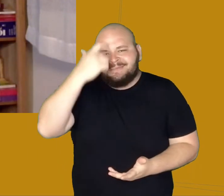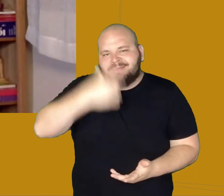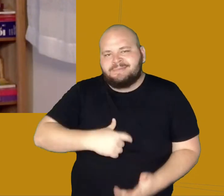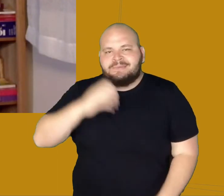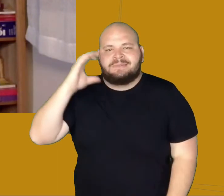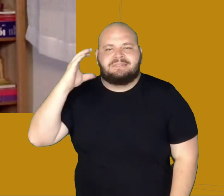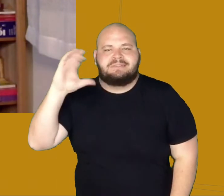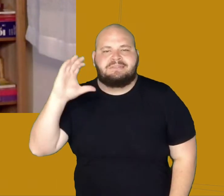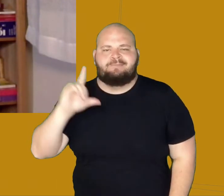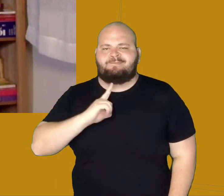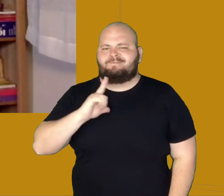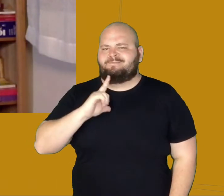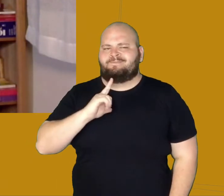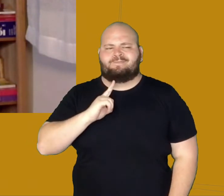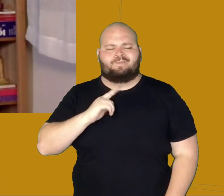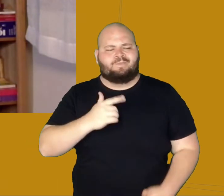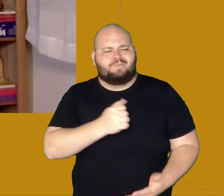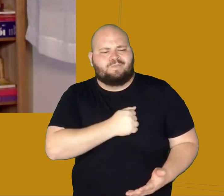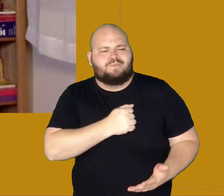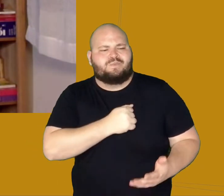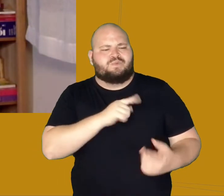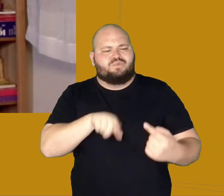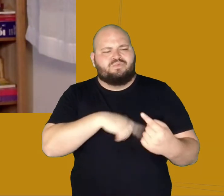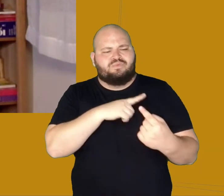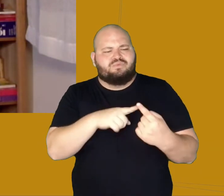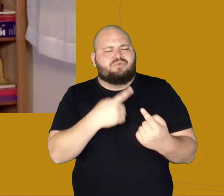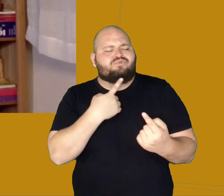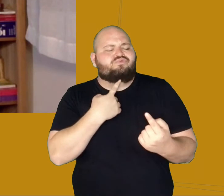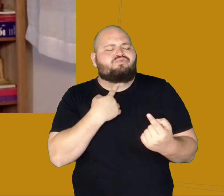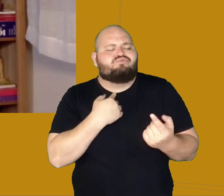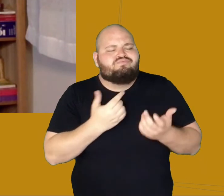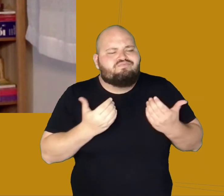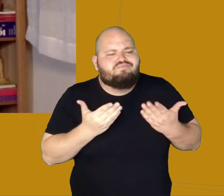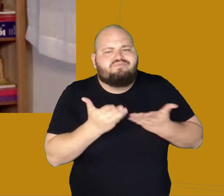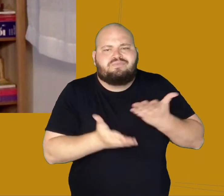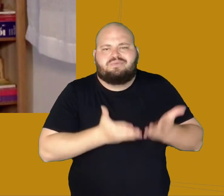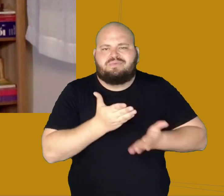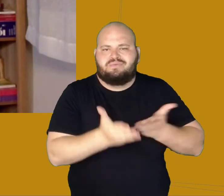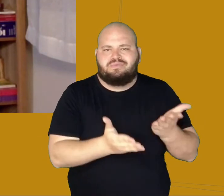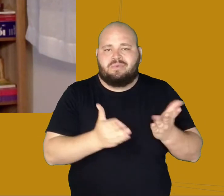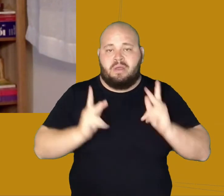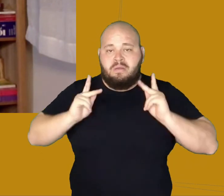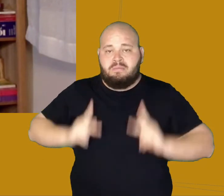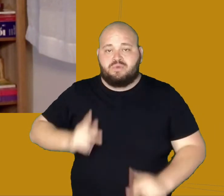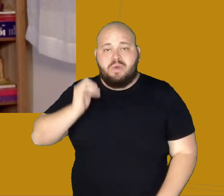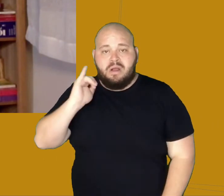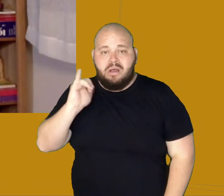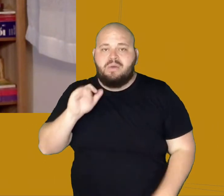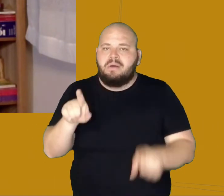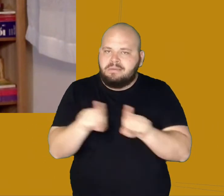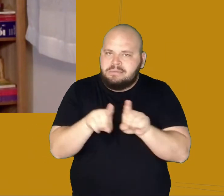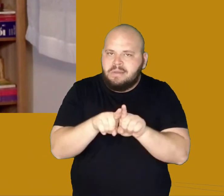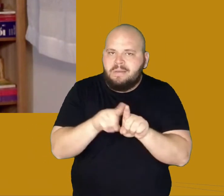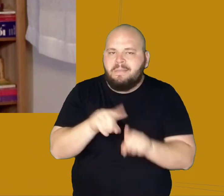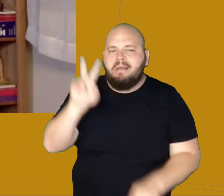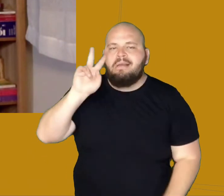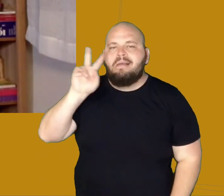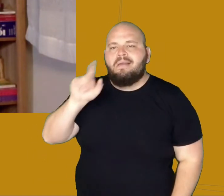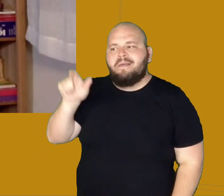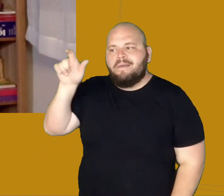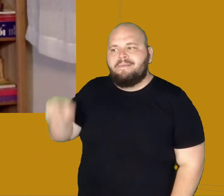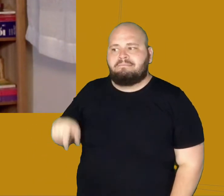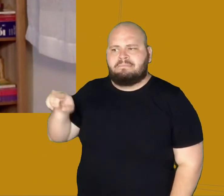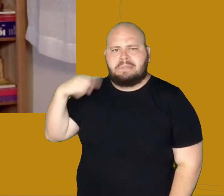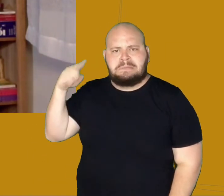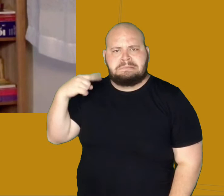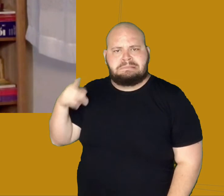um cientista coberto das melhores intenções. Em alguns momentos, o próprio narrador faz insinuações acerca